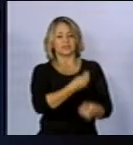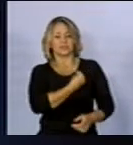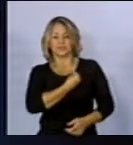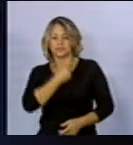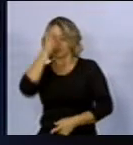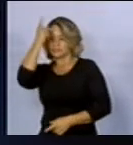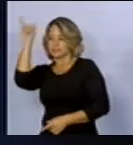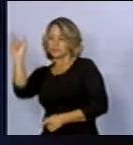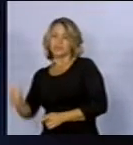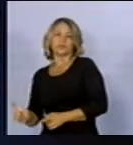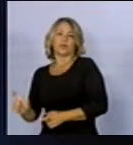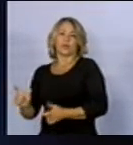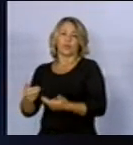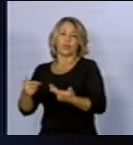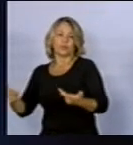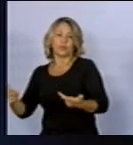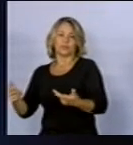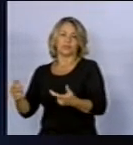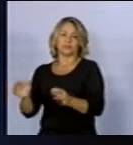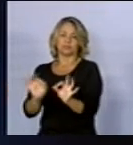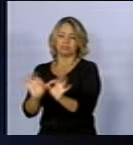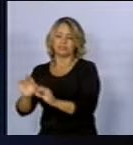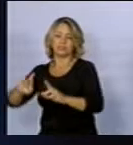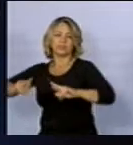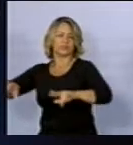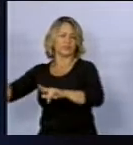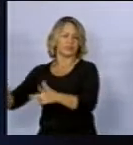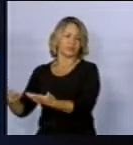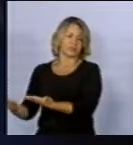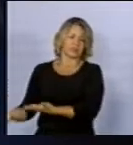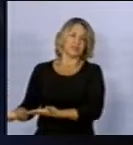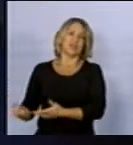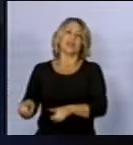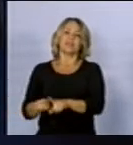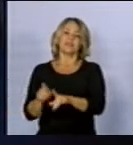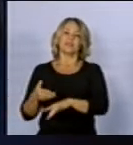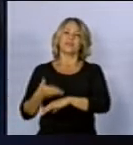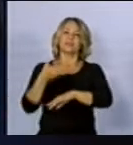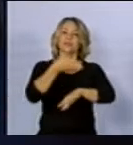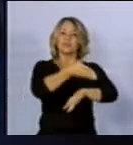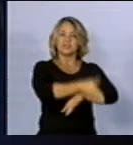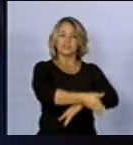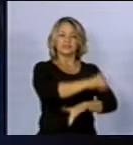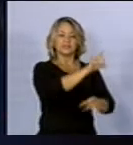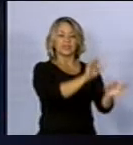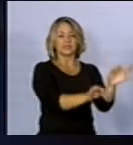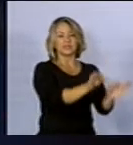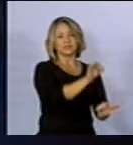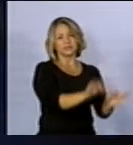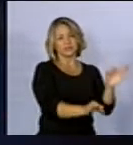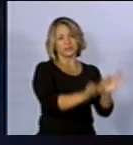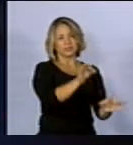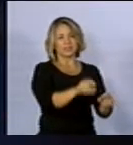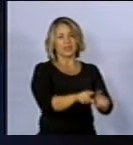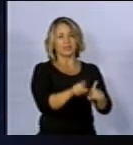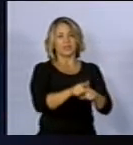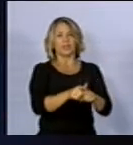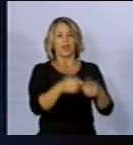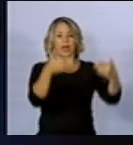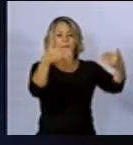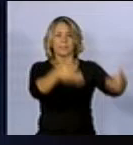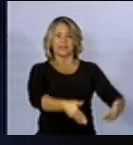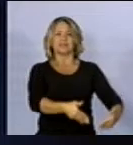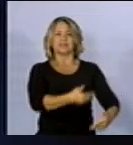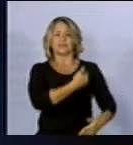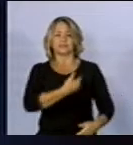danos morais patrimoniais coletivos e difusos assim o acesso à justiça a presença do estado nesse